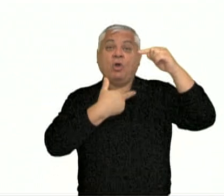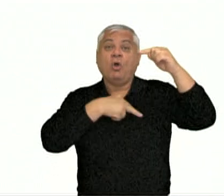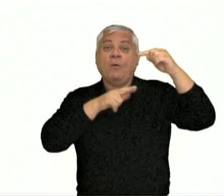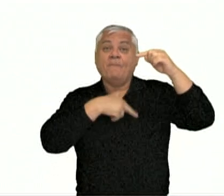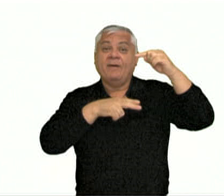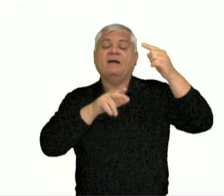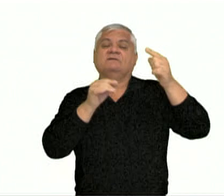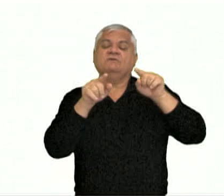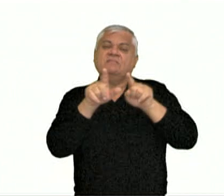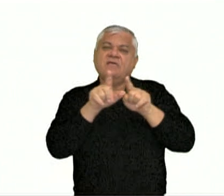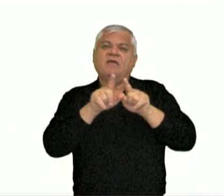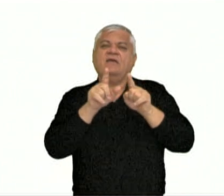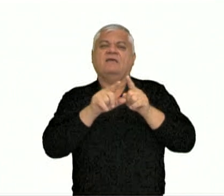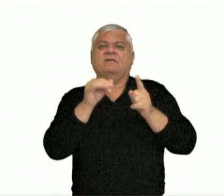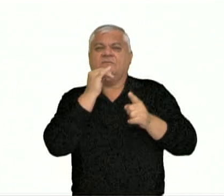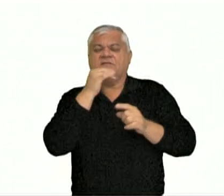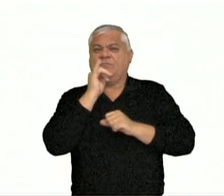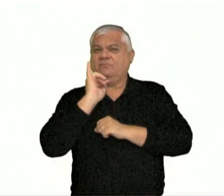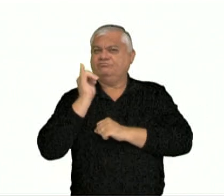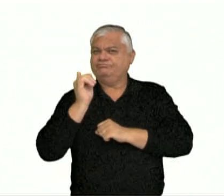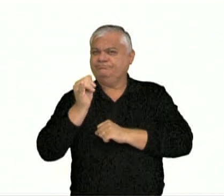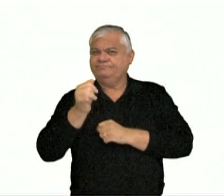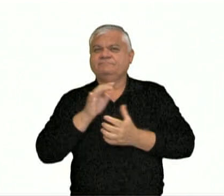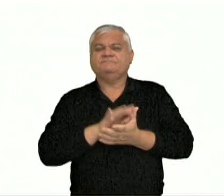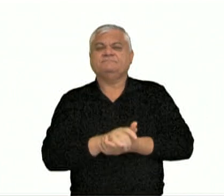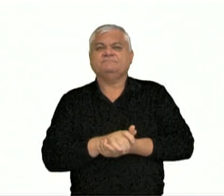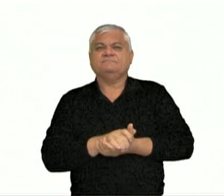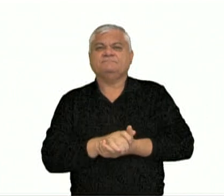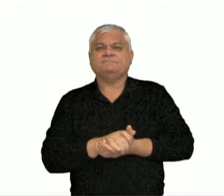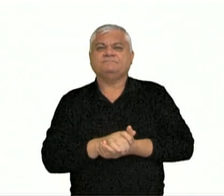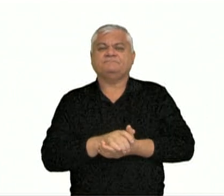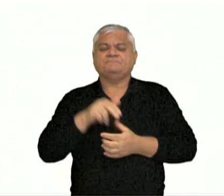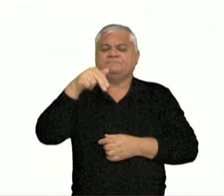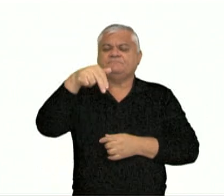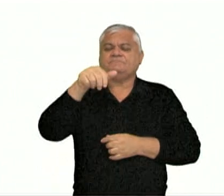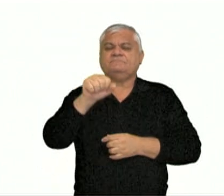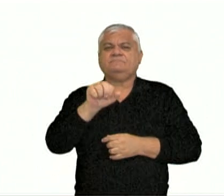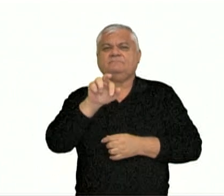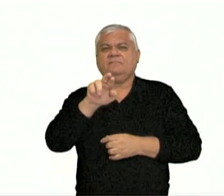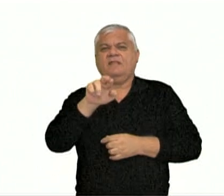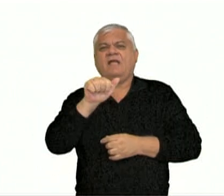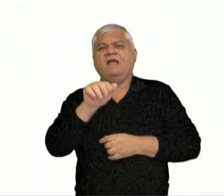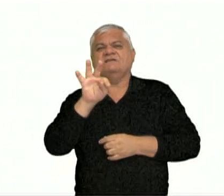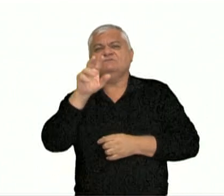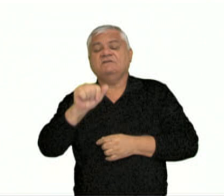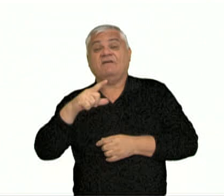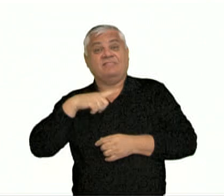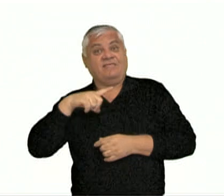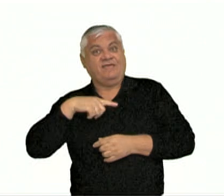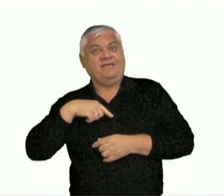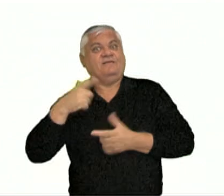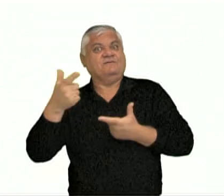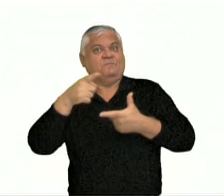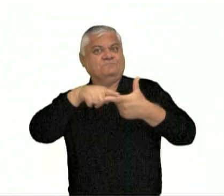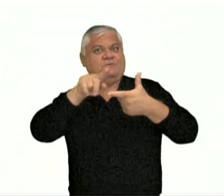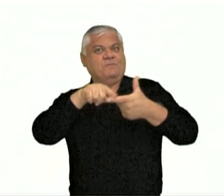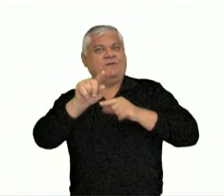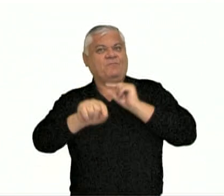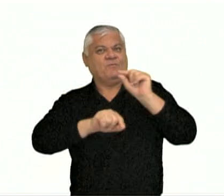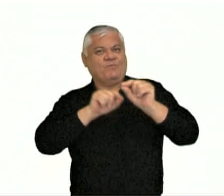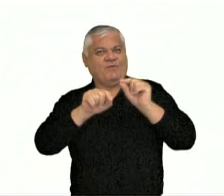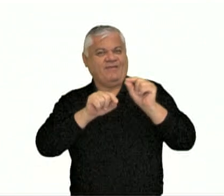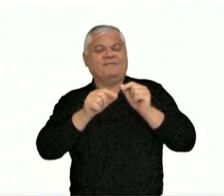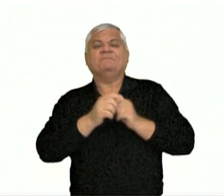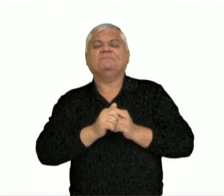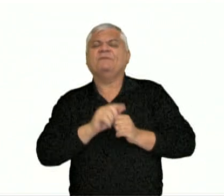e tem os elementos da narrativa. Então, nessa narrativa curta, ele vai envolver um conflito. E esse conflito a